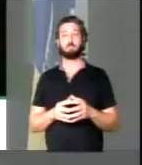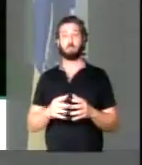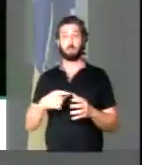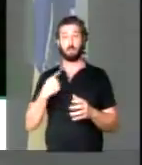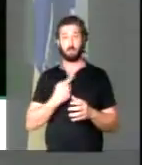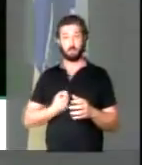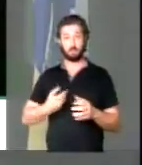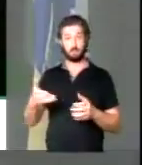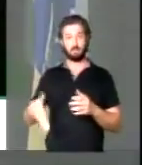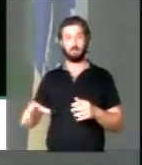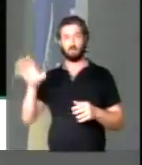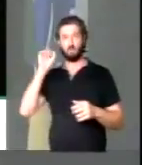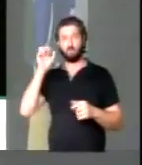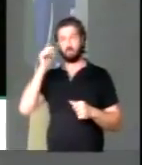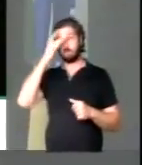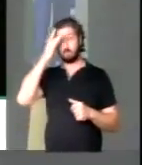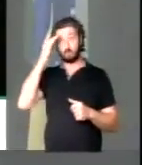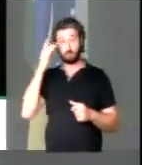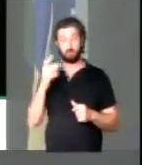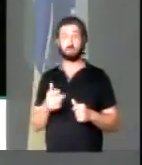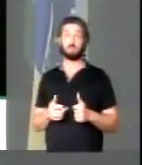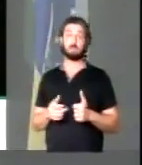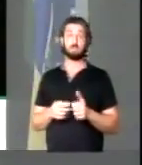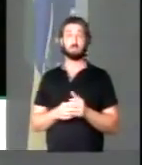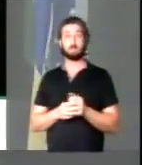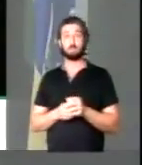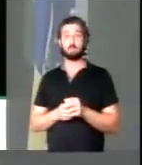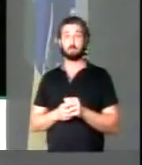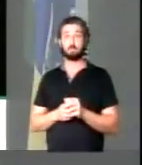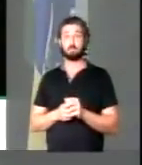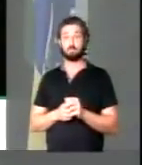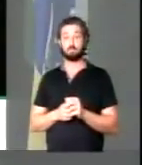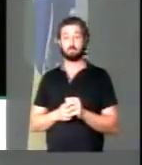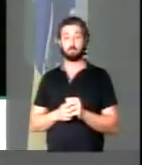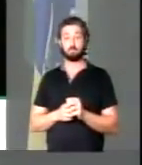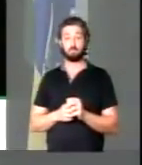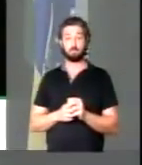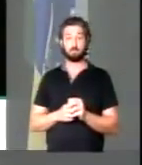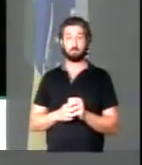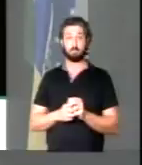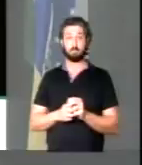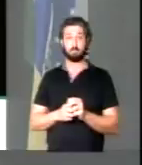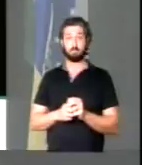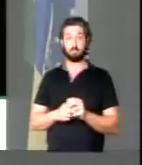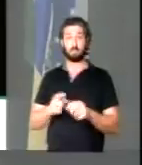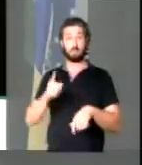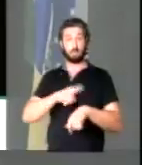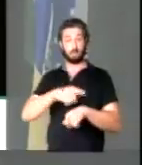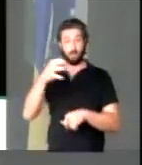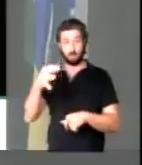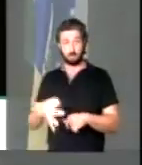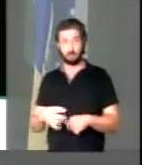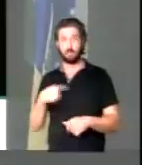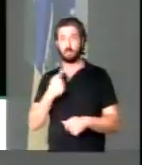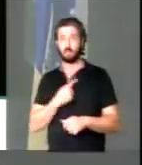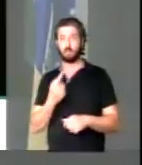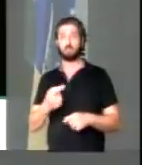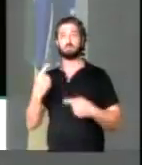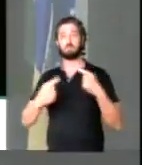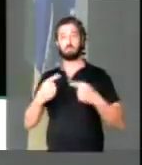estamos aí ouvindo as pessoas, e no momento oportuno, nós